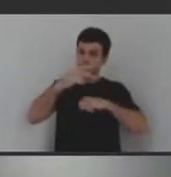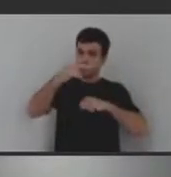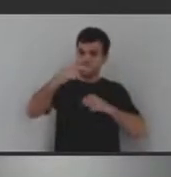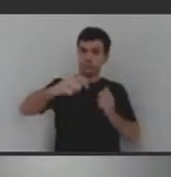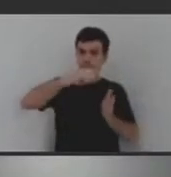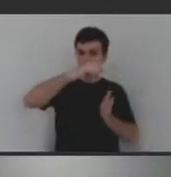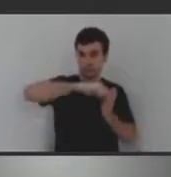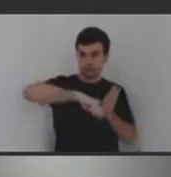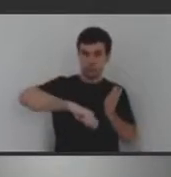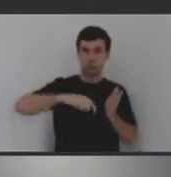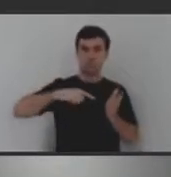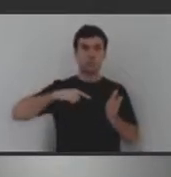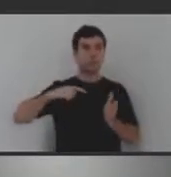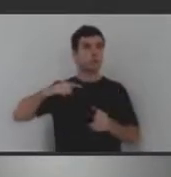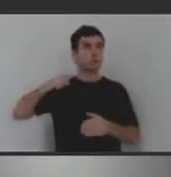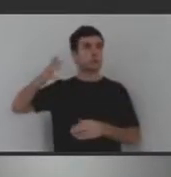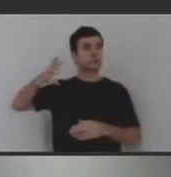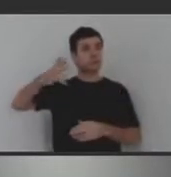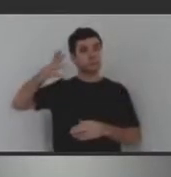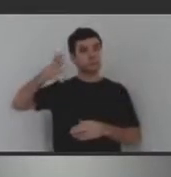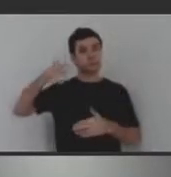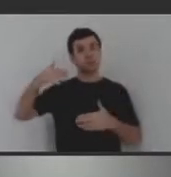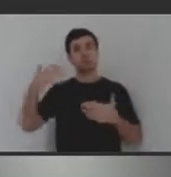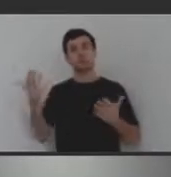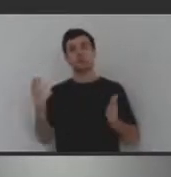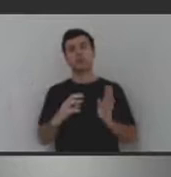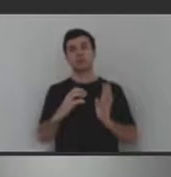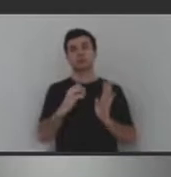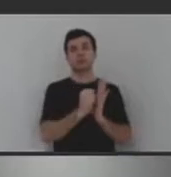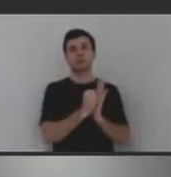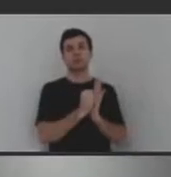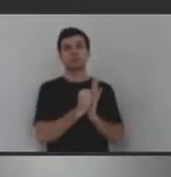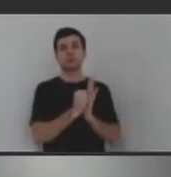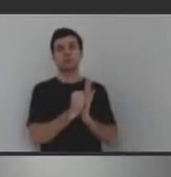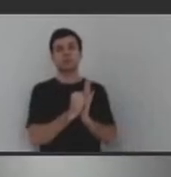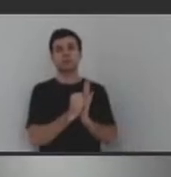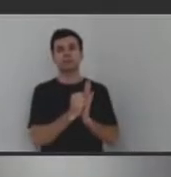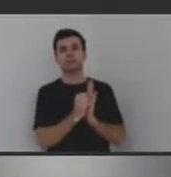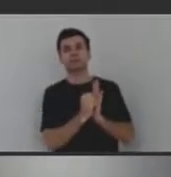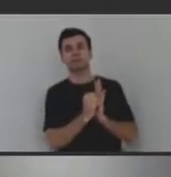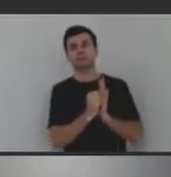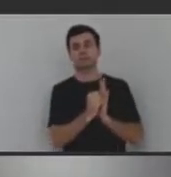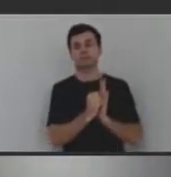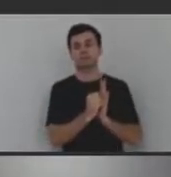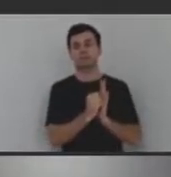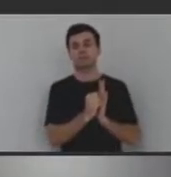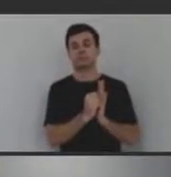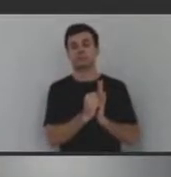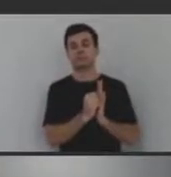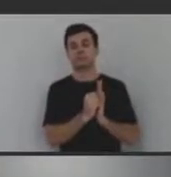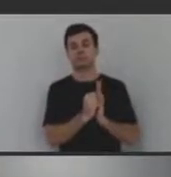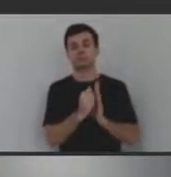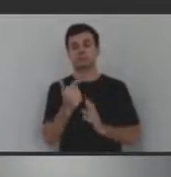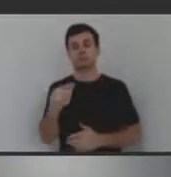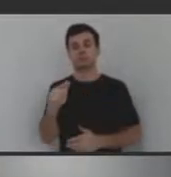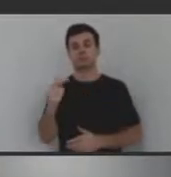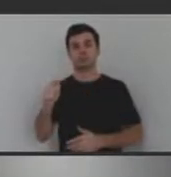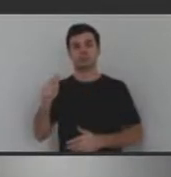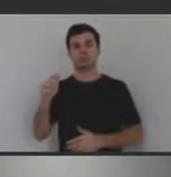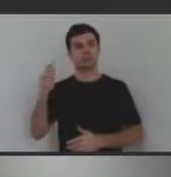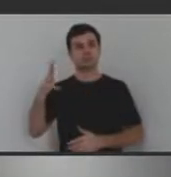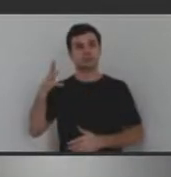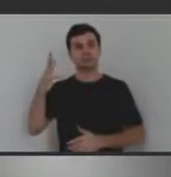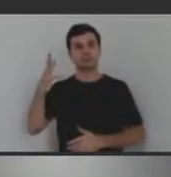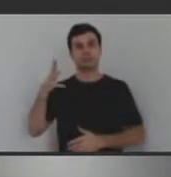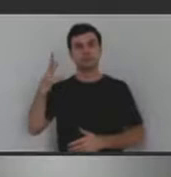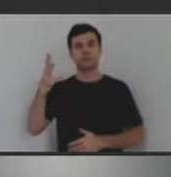se algum vereador gostaria de se inscrever no expediente para fazer o uso da palavra. Não havendo inscrição no